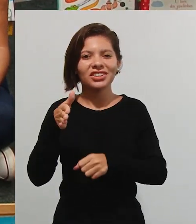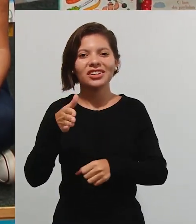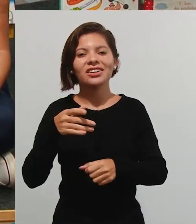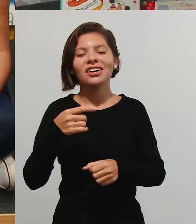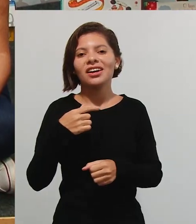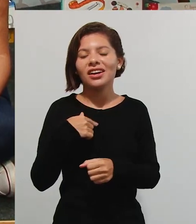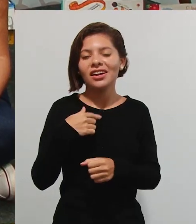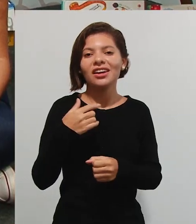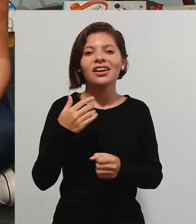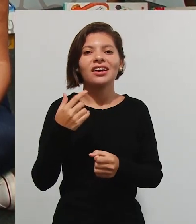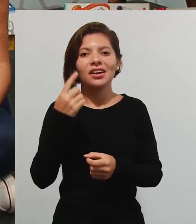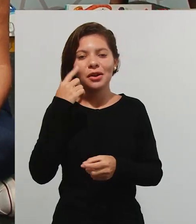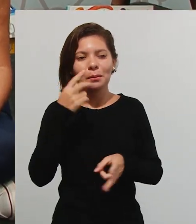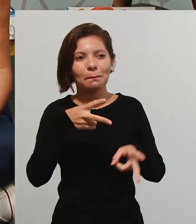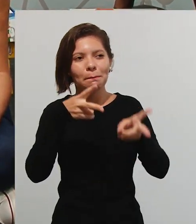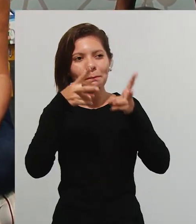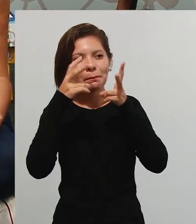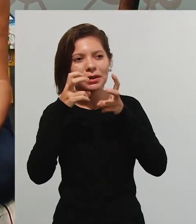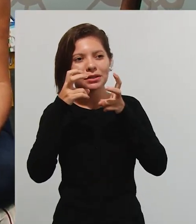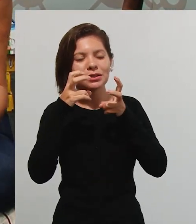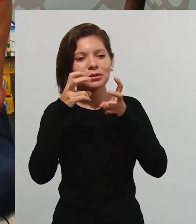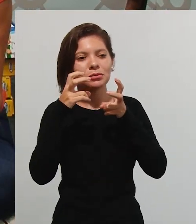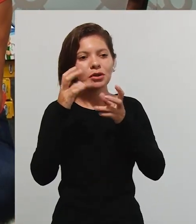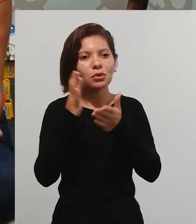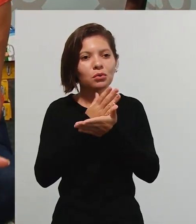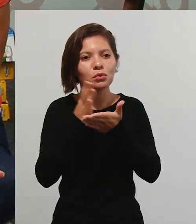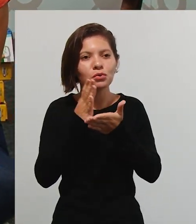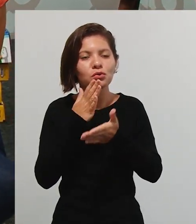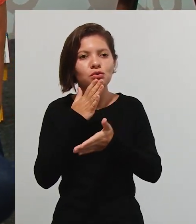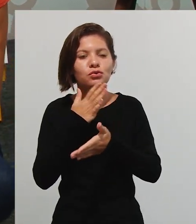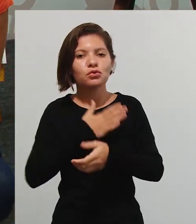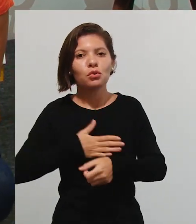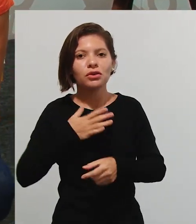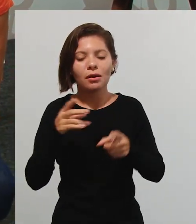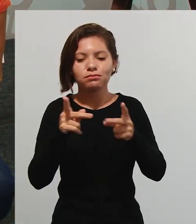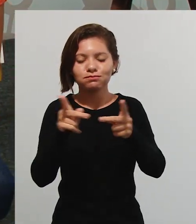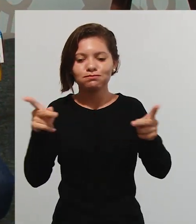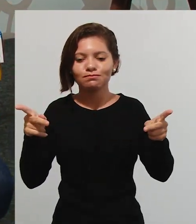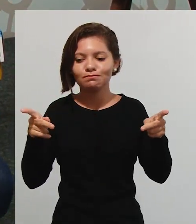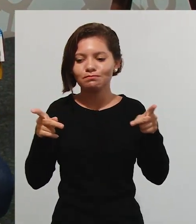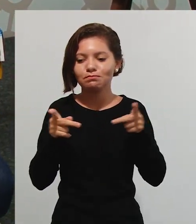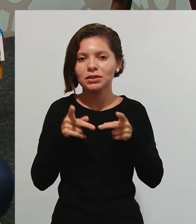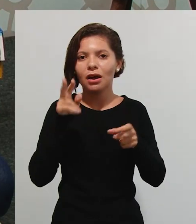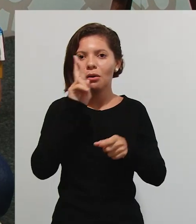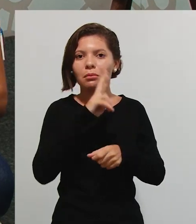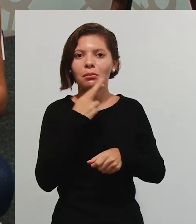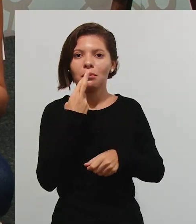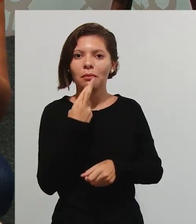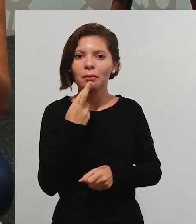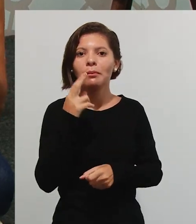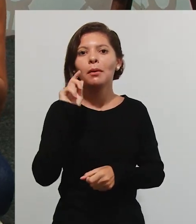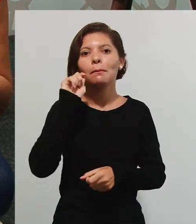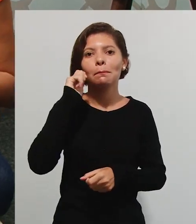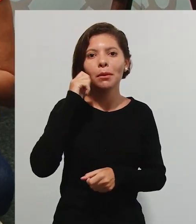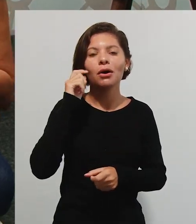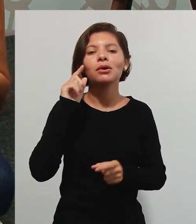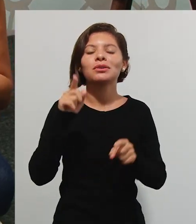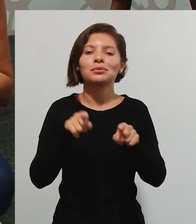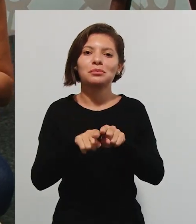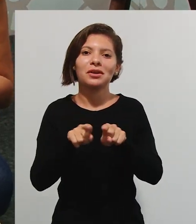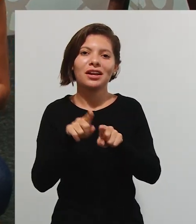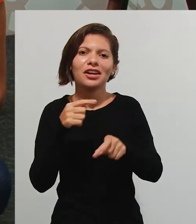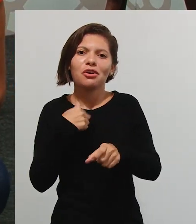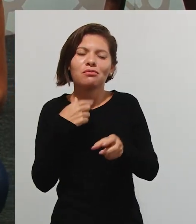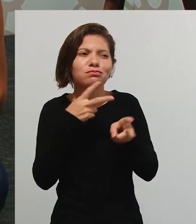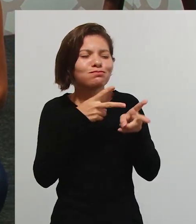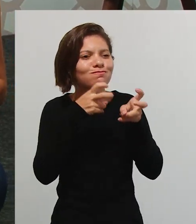vejo? Muitos deles, eles gostam de fazer pão, fazer pizza, sorvete. Aí eu começo a fazer uma observação